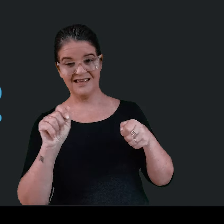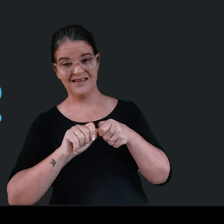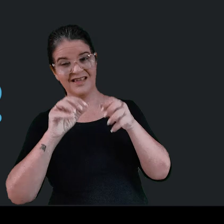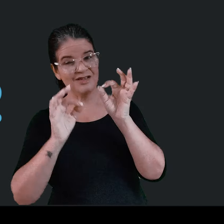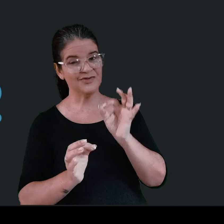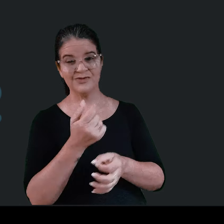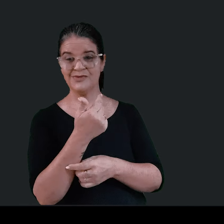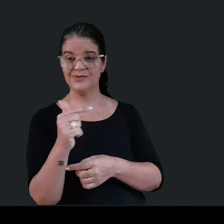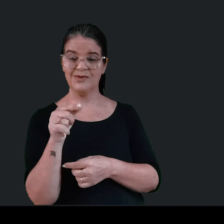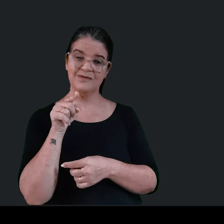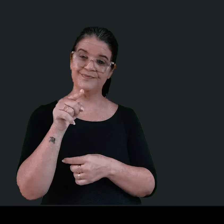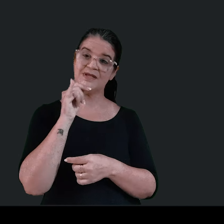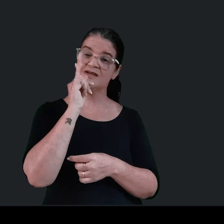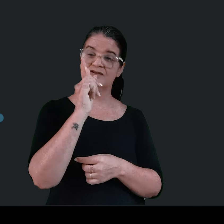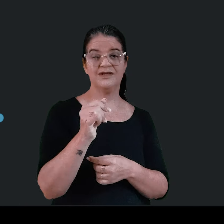2,